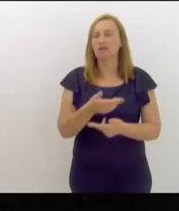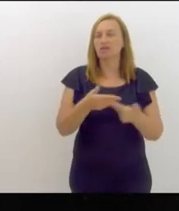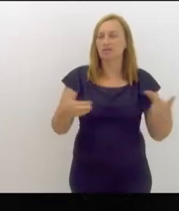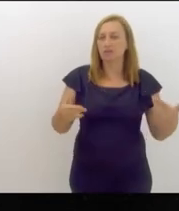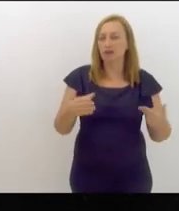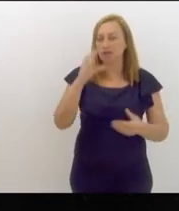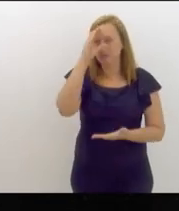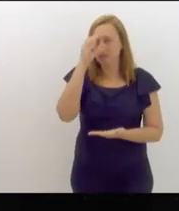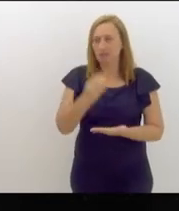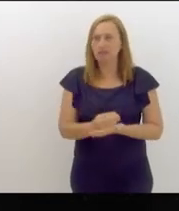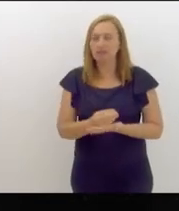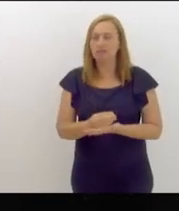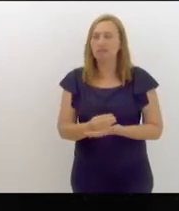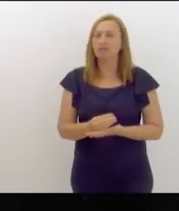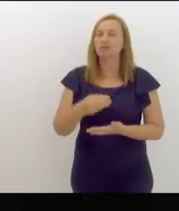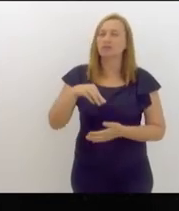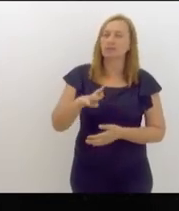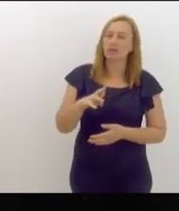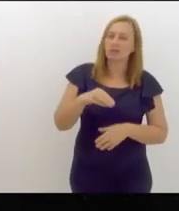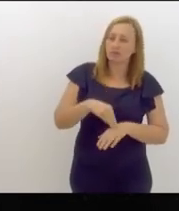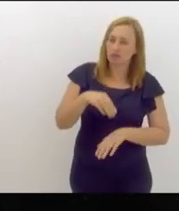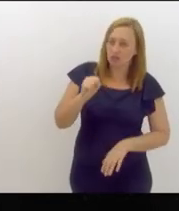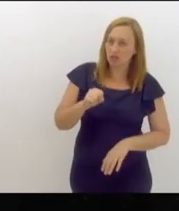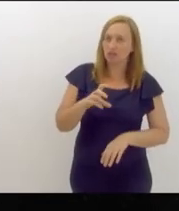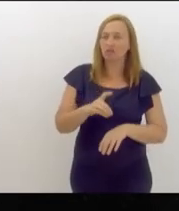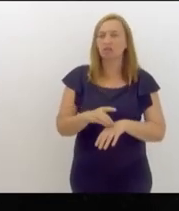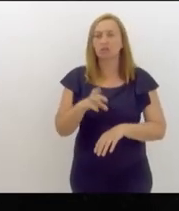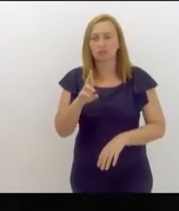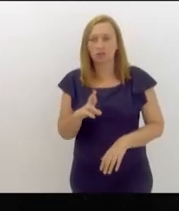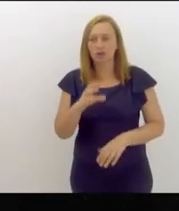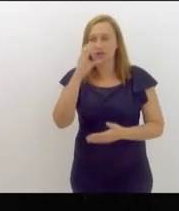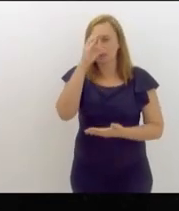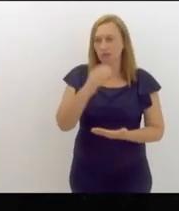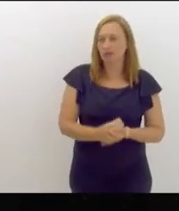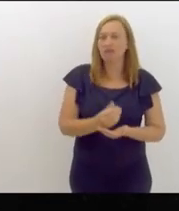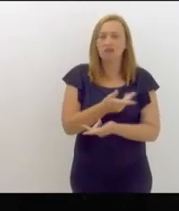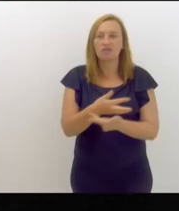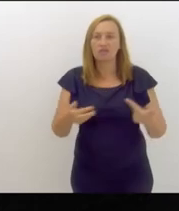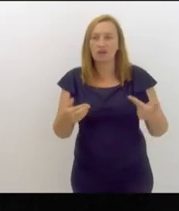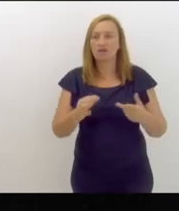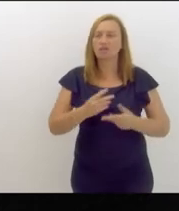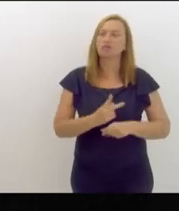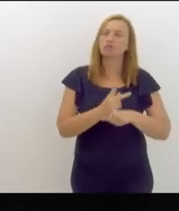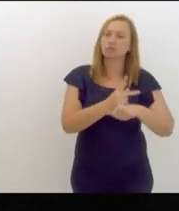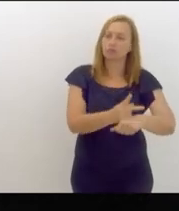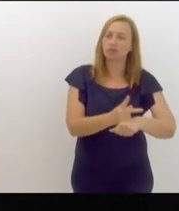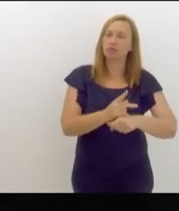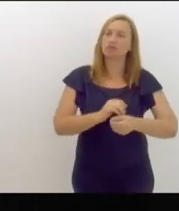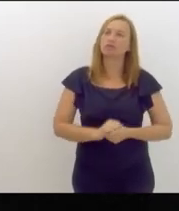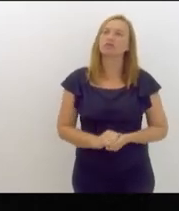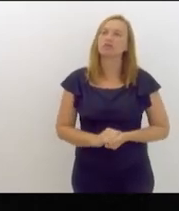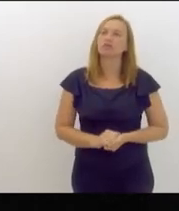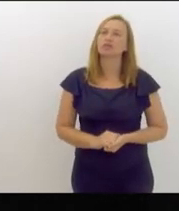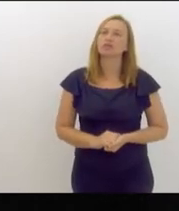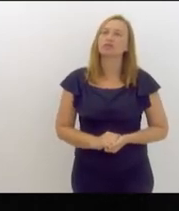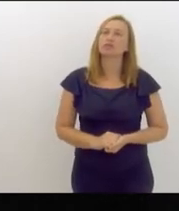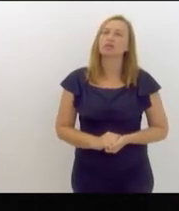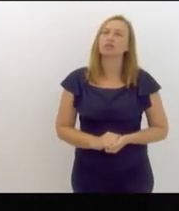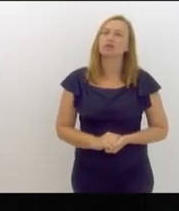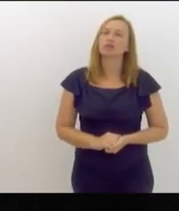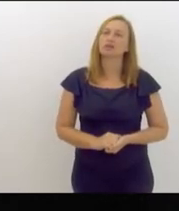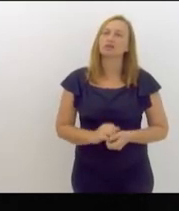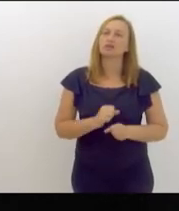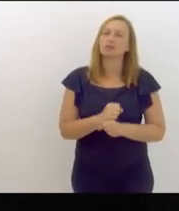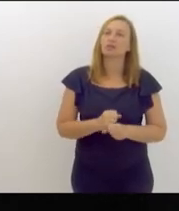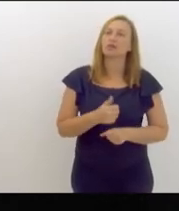dissertações de mestrado e tese de doutorado o professor recebeu diversos prêmios entre eles o de personalidade do ano